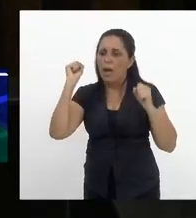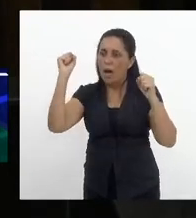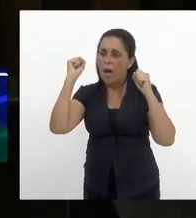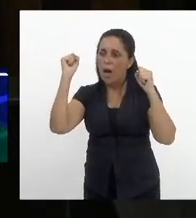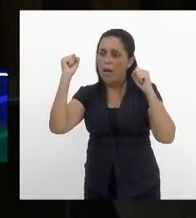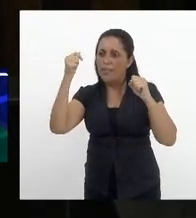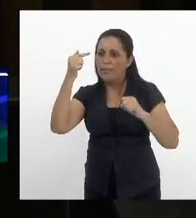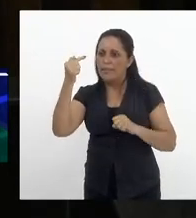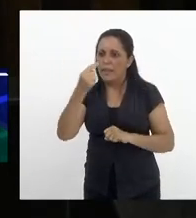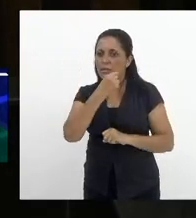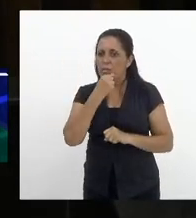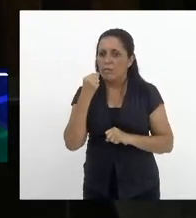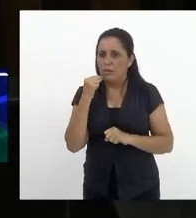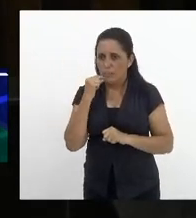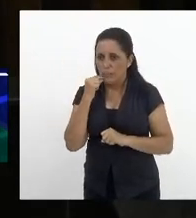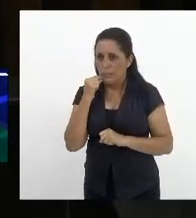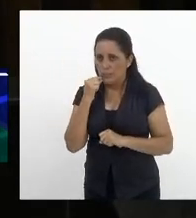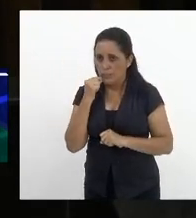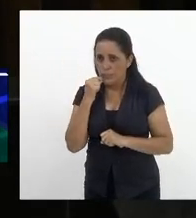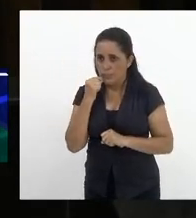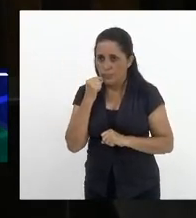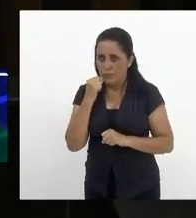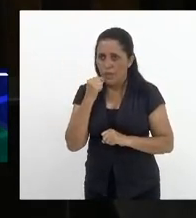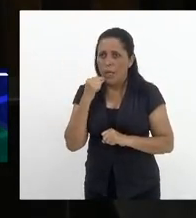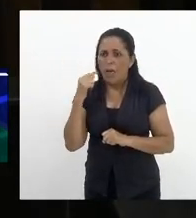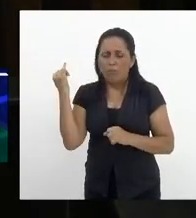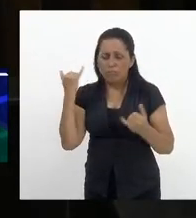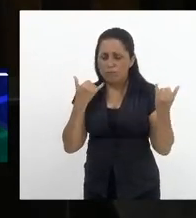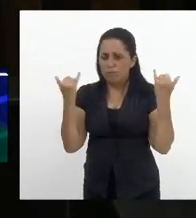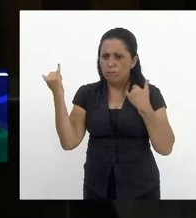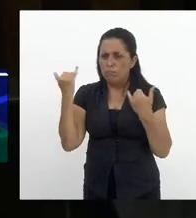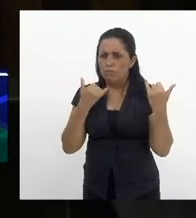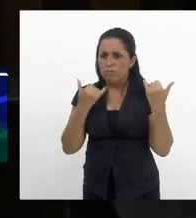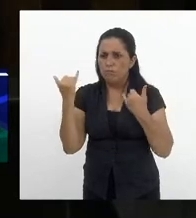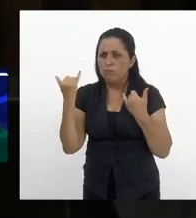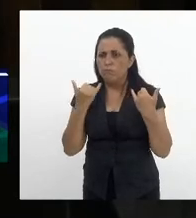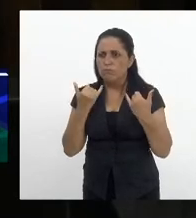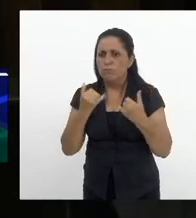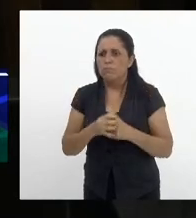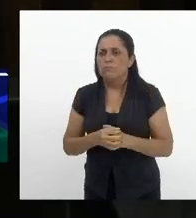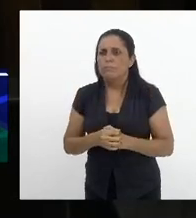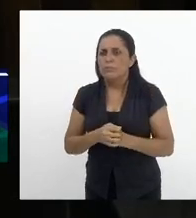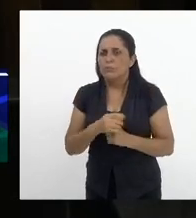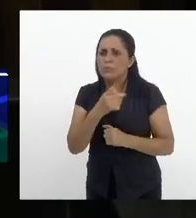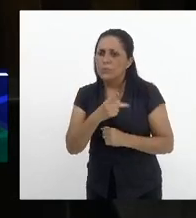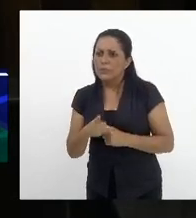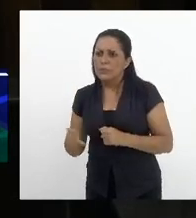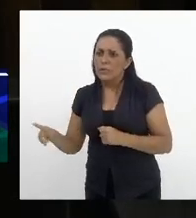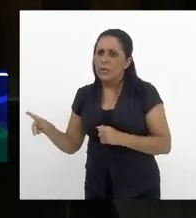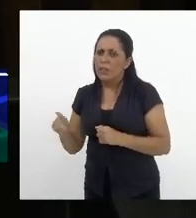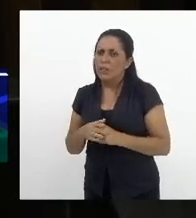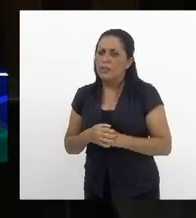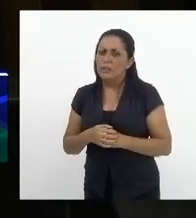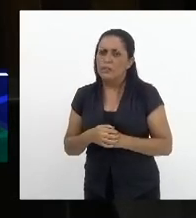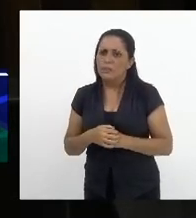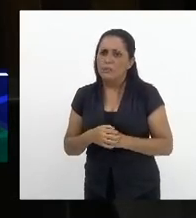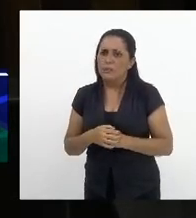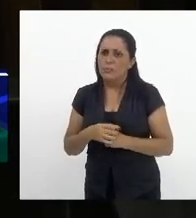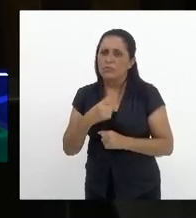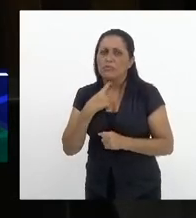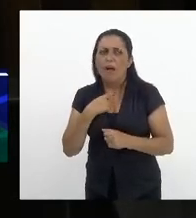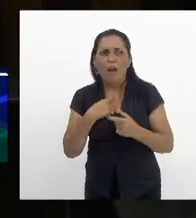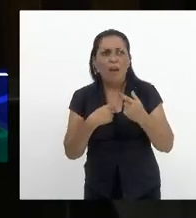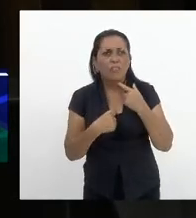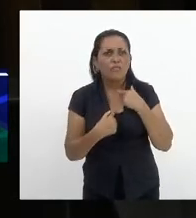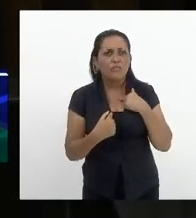7 de setembro. Tenho ouvido muito falar que o presidente tem o intuito de um golpe